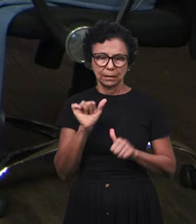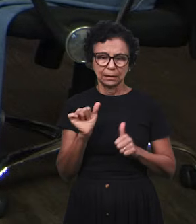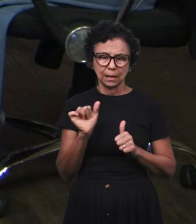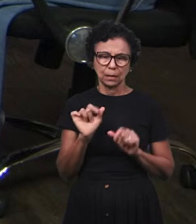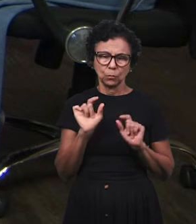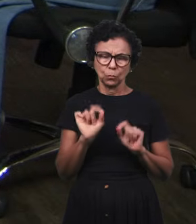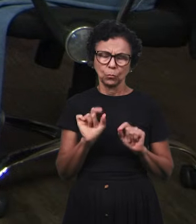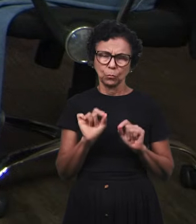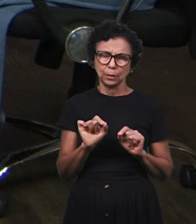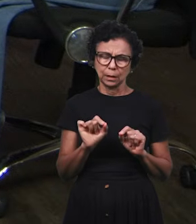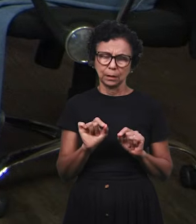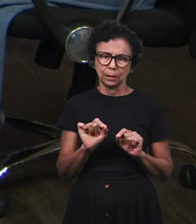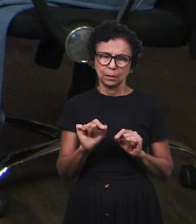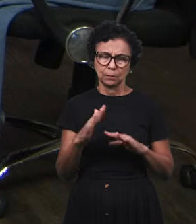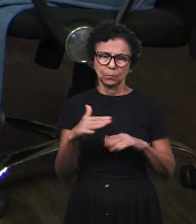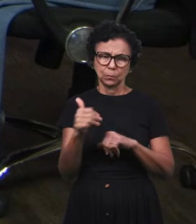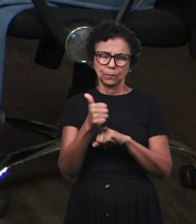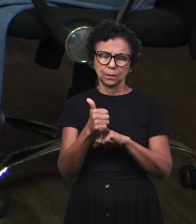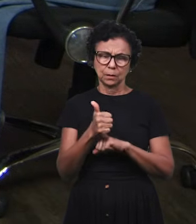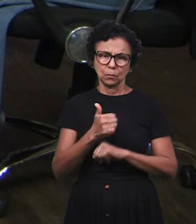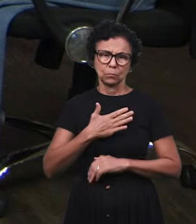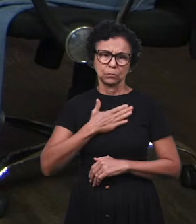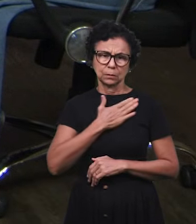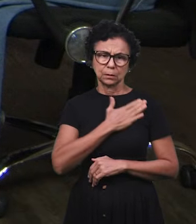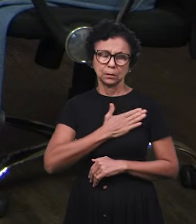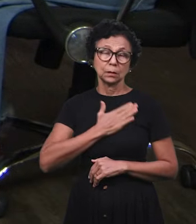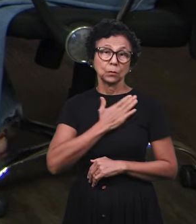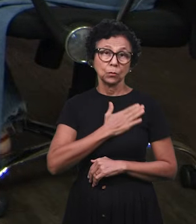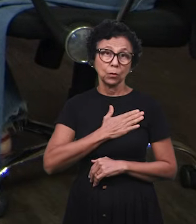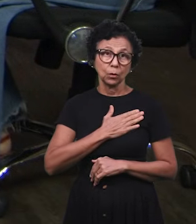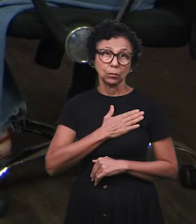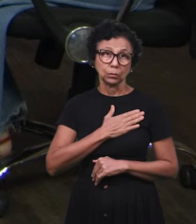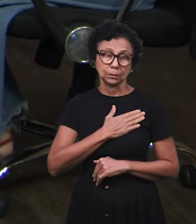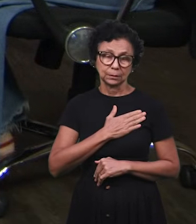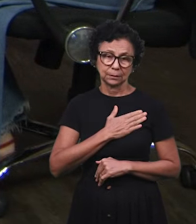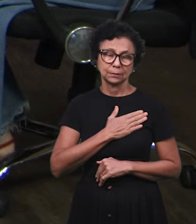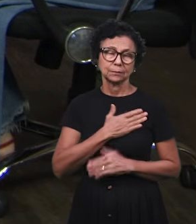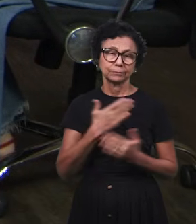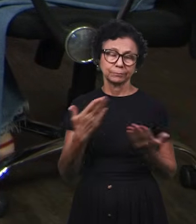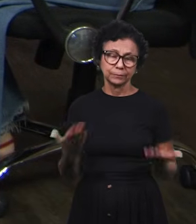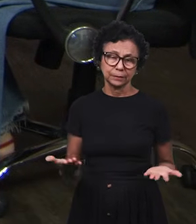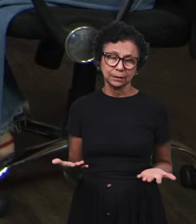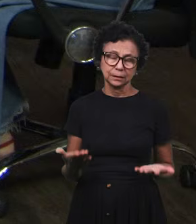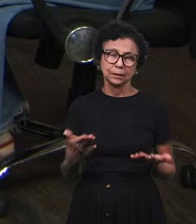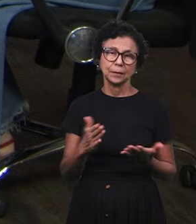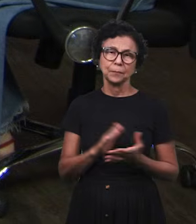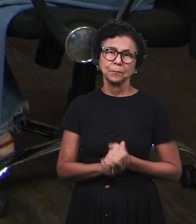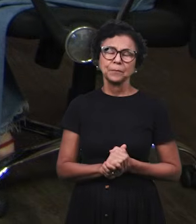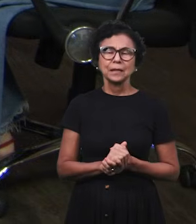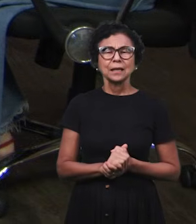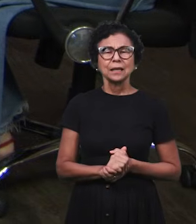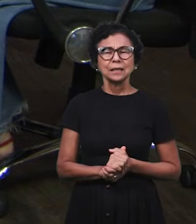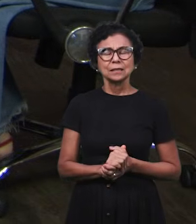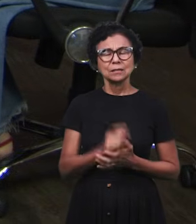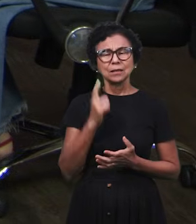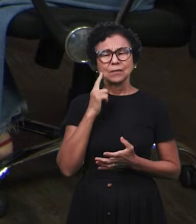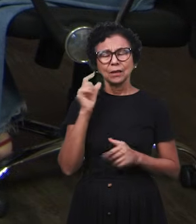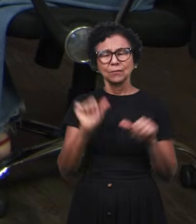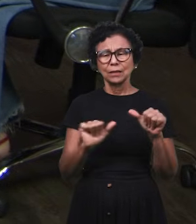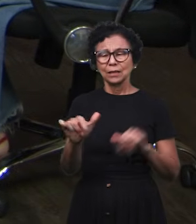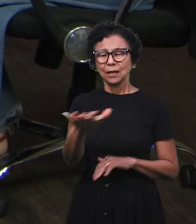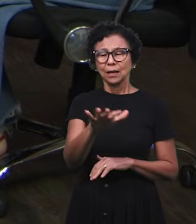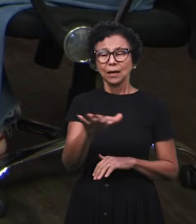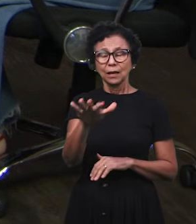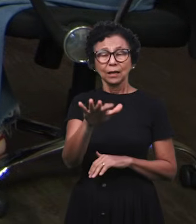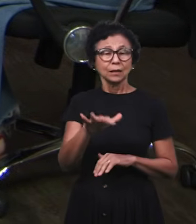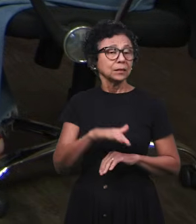área, o retorno vem. Não dá para fazer de tudo. No início a gente faz de tudo para aprender, né? Até para ver o que gosta. Mas depois não. Você